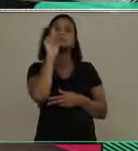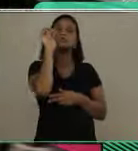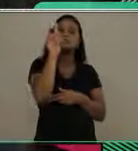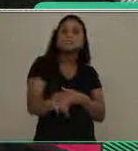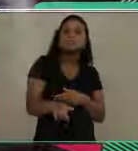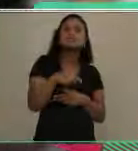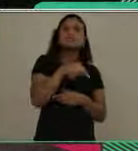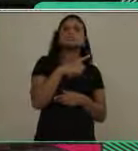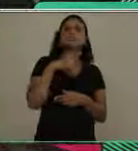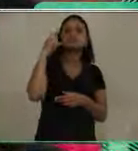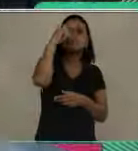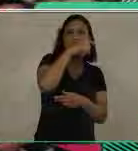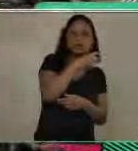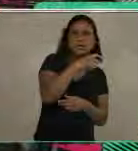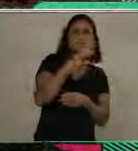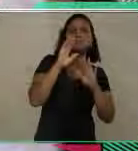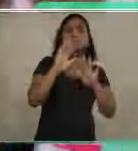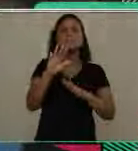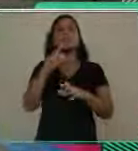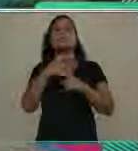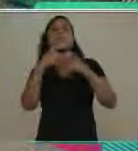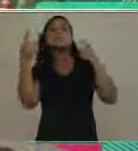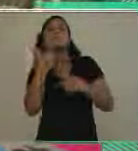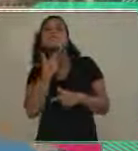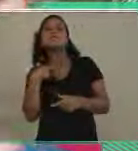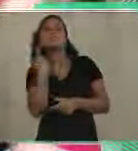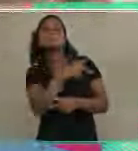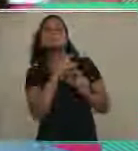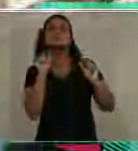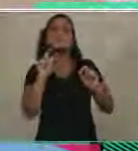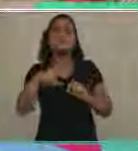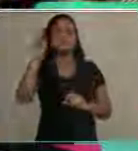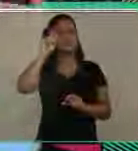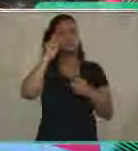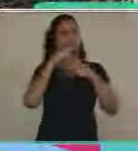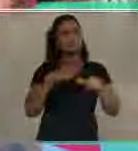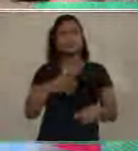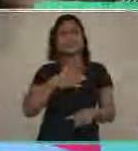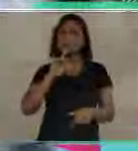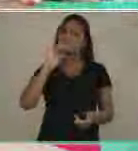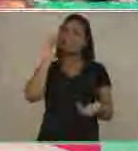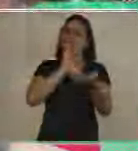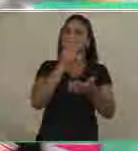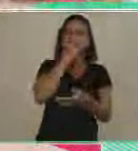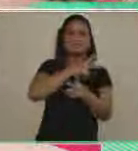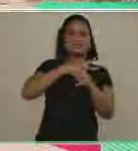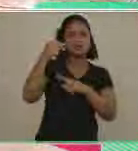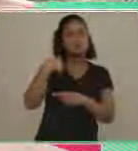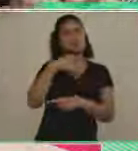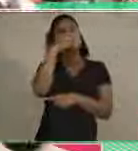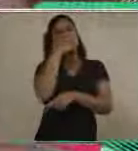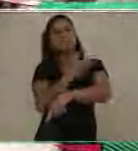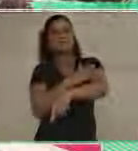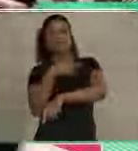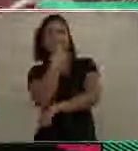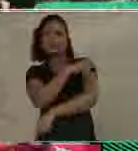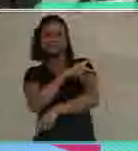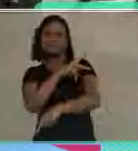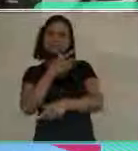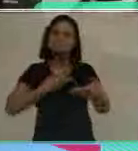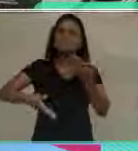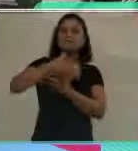que ele passa a deficiência que ele tem a dificuldade o grau que é não é maior que a força de vontade dele de estar todo dia aqui para